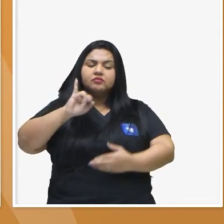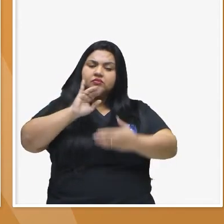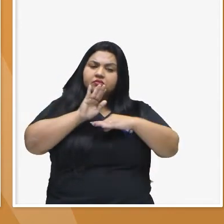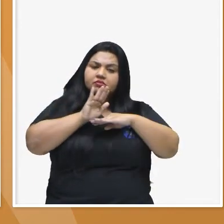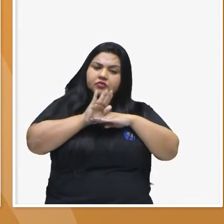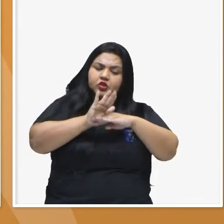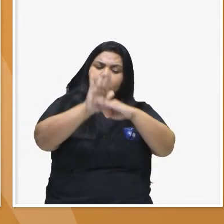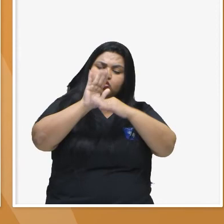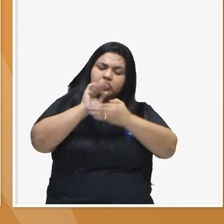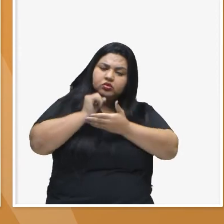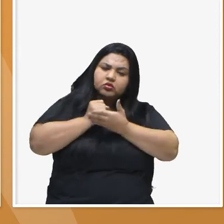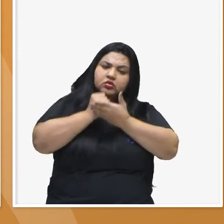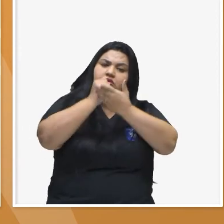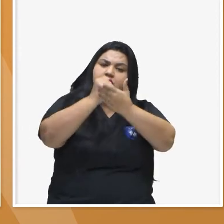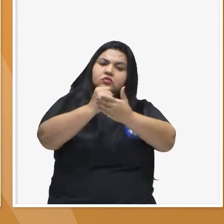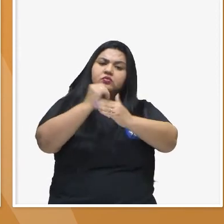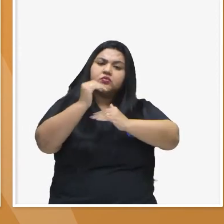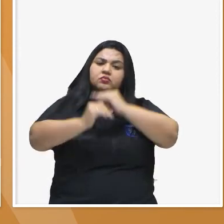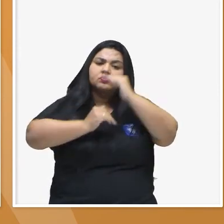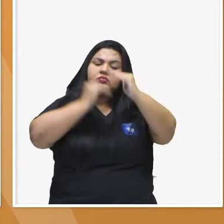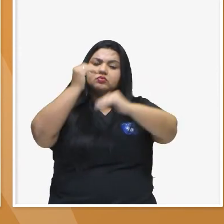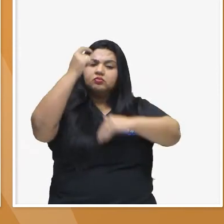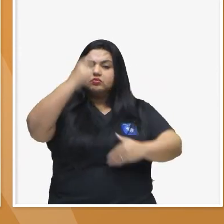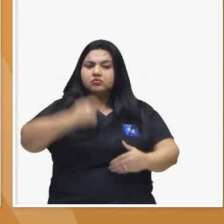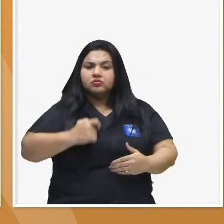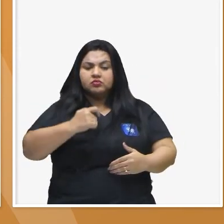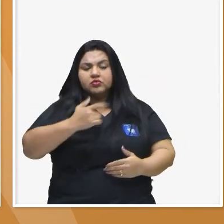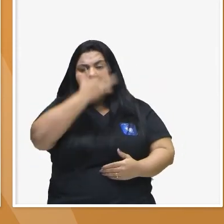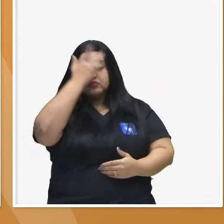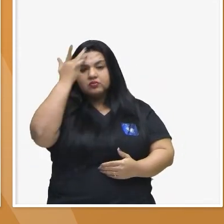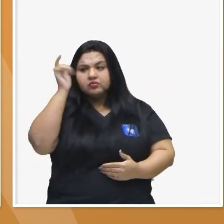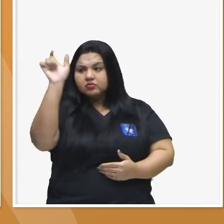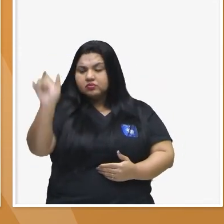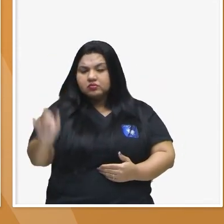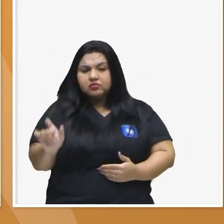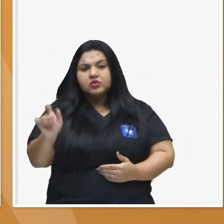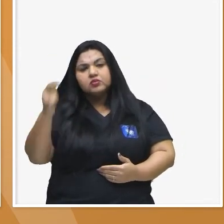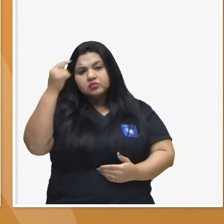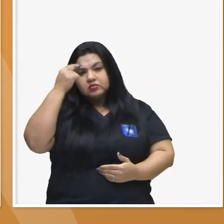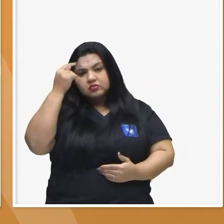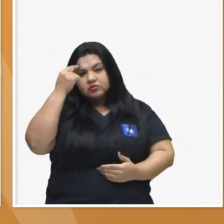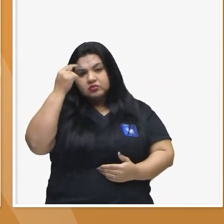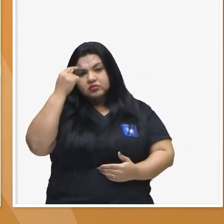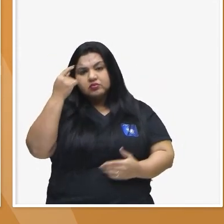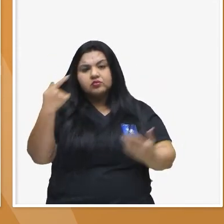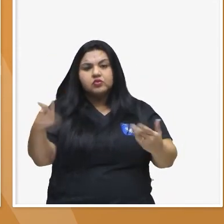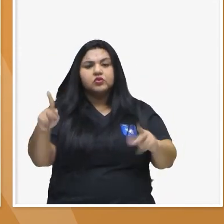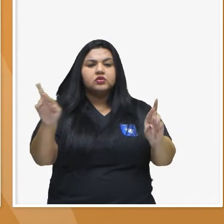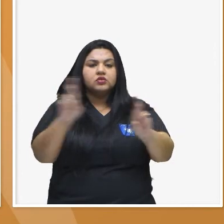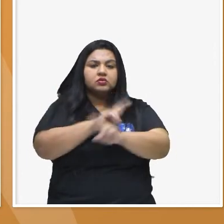aí e vai formando o sujeito. O sujeito que pensa nas suas relações.